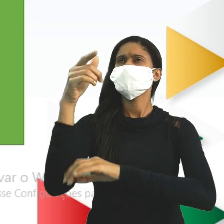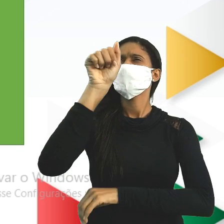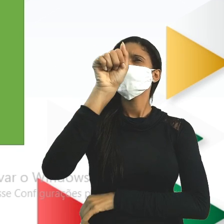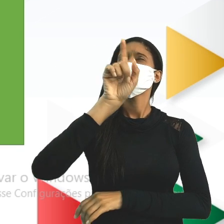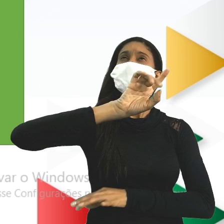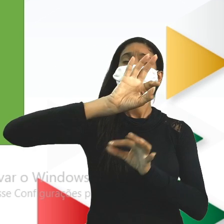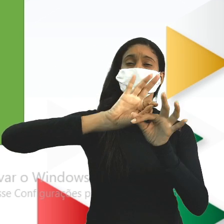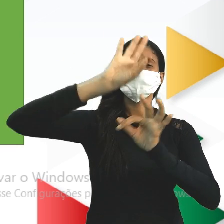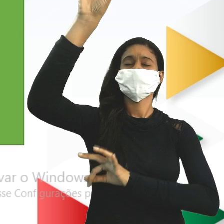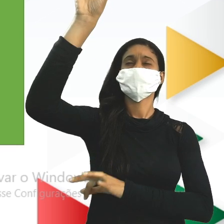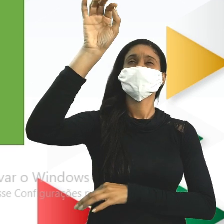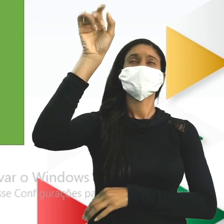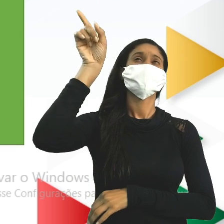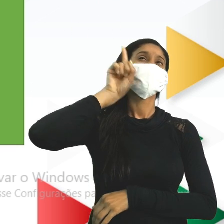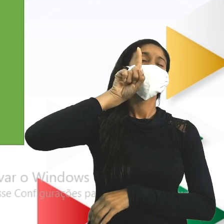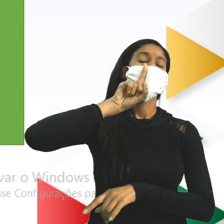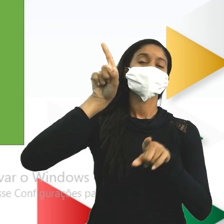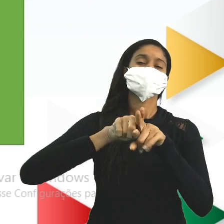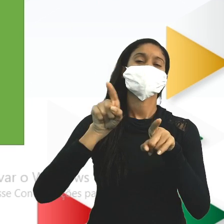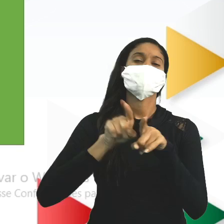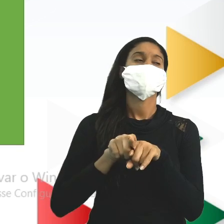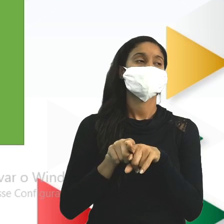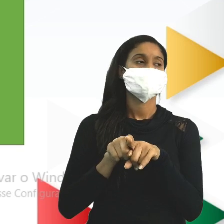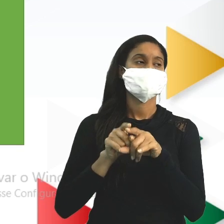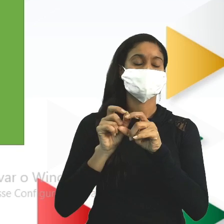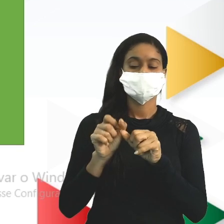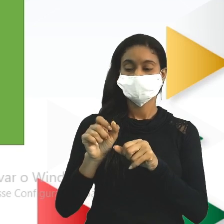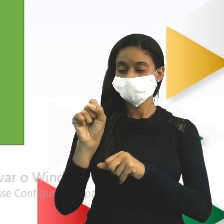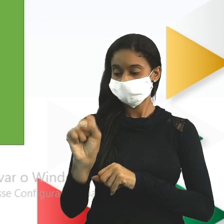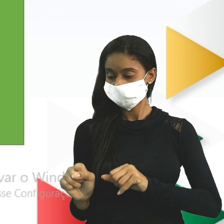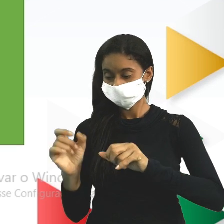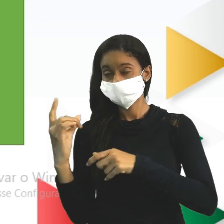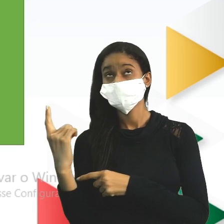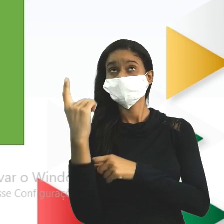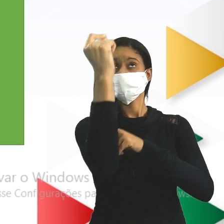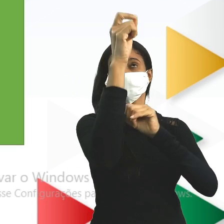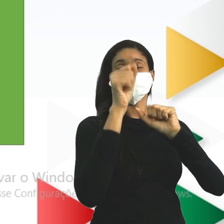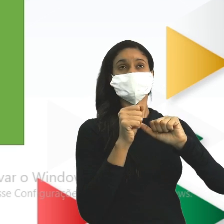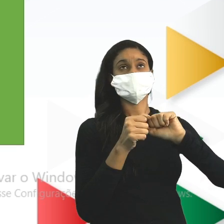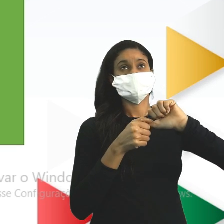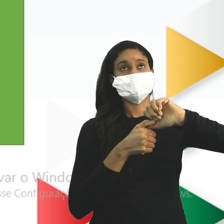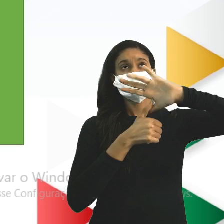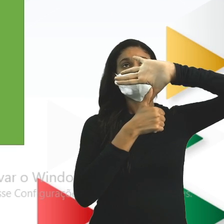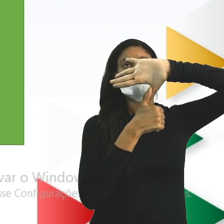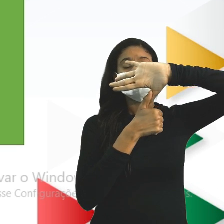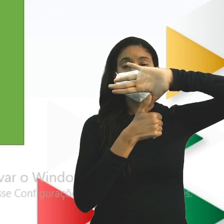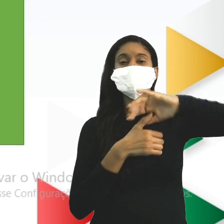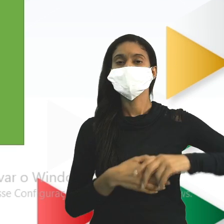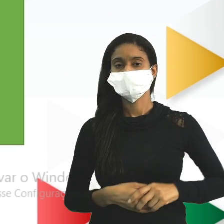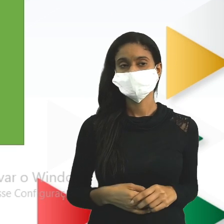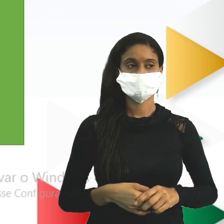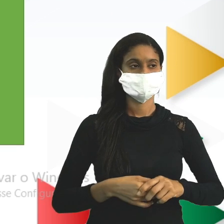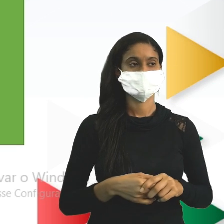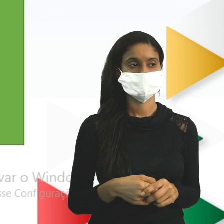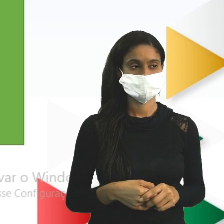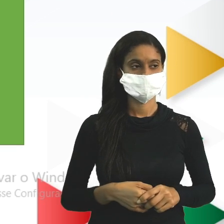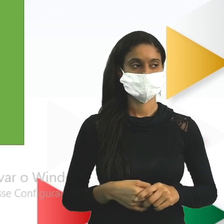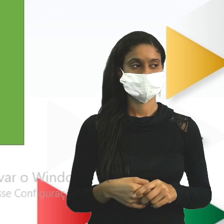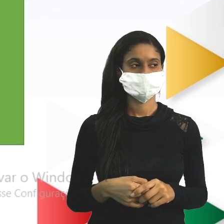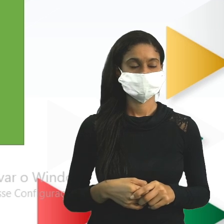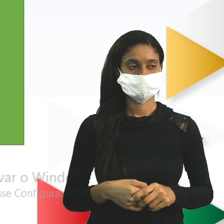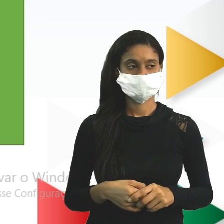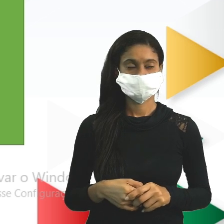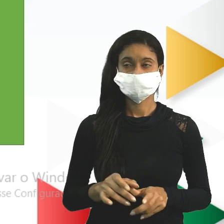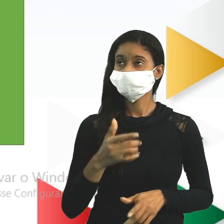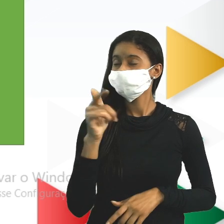Unidos, América do Norte, sai da América do Sul, vai para a América do Norte. Outro ponto B, que está lá na Europa, e o ponto D, que